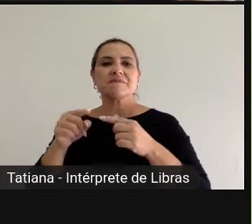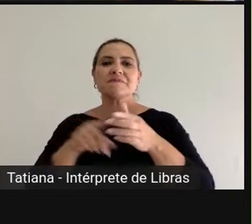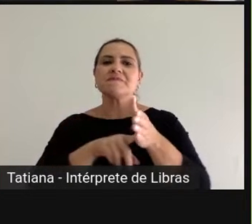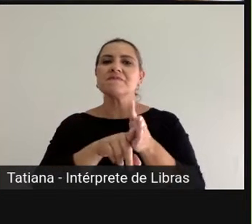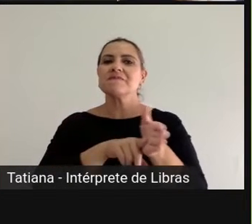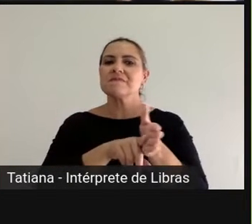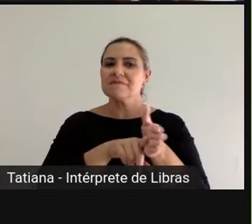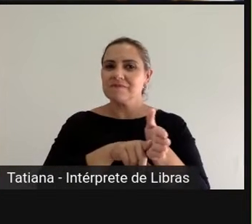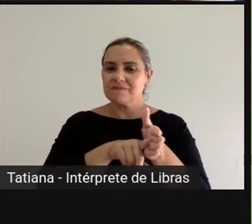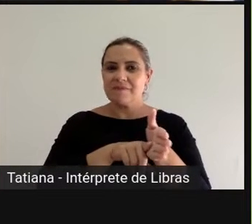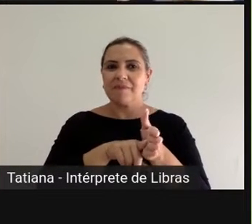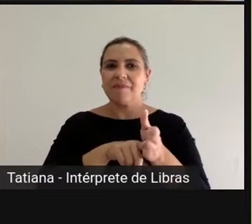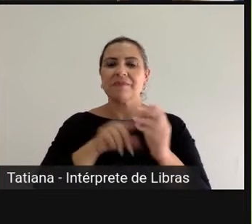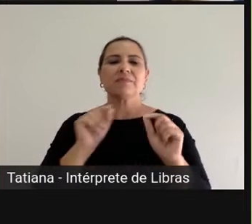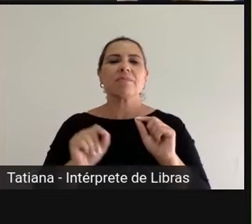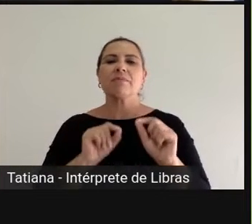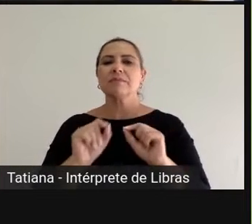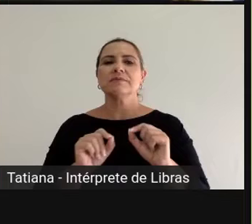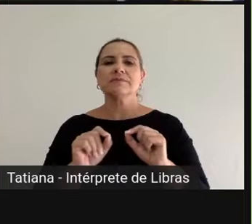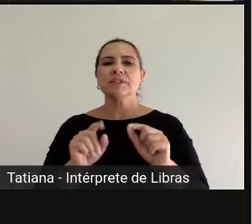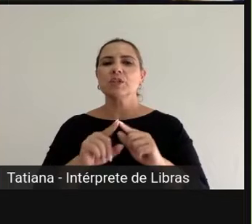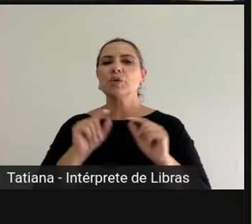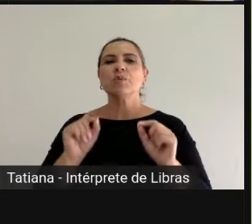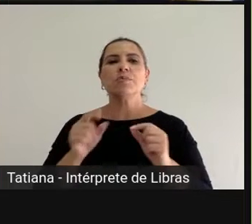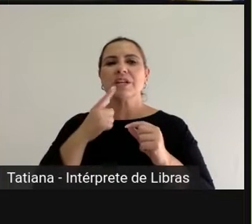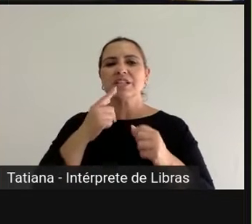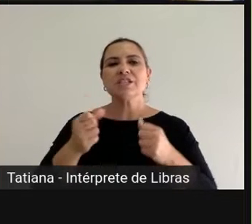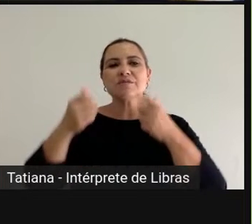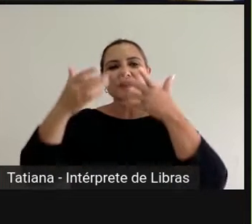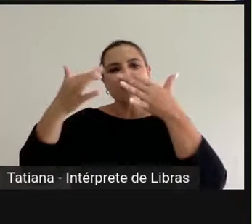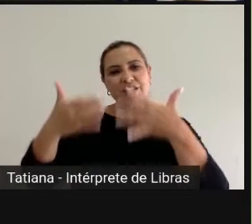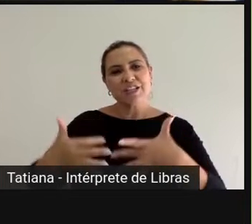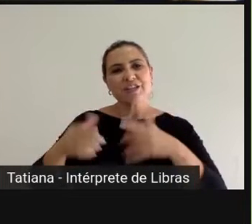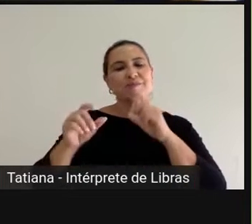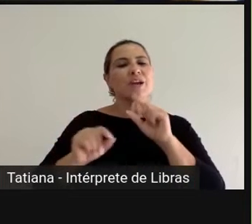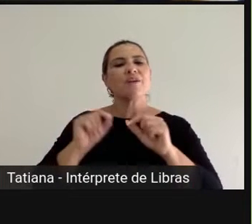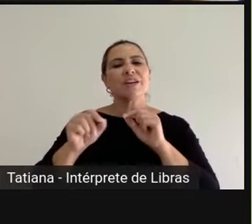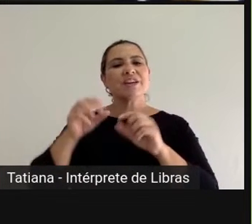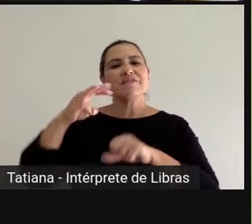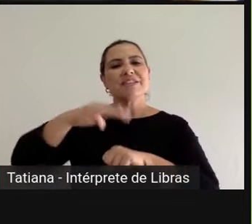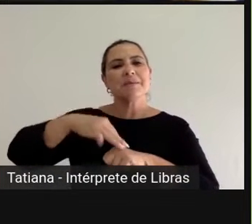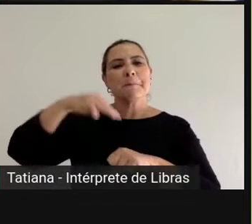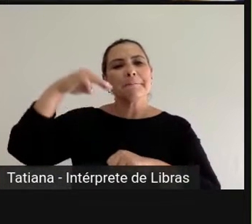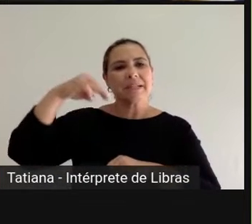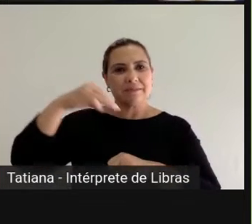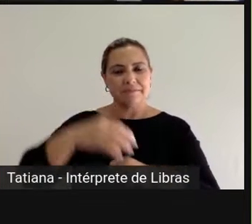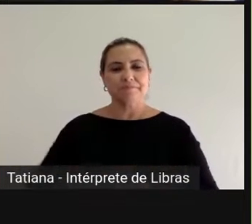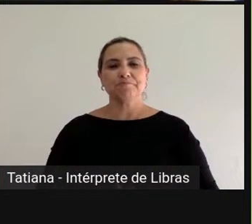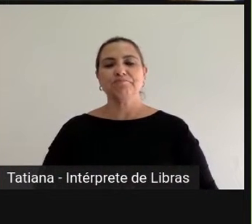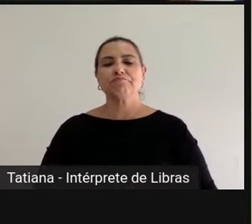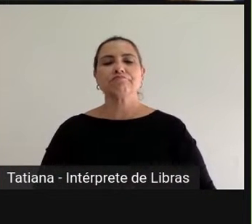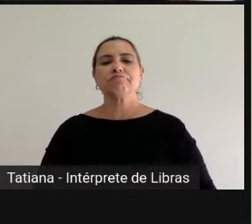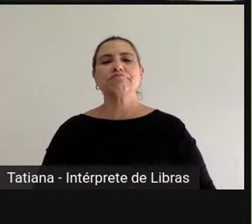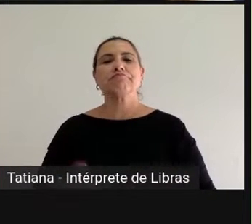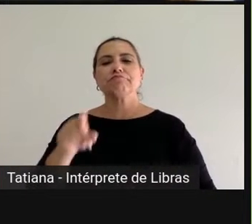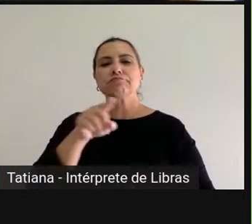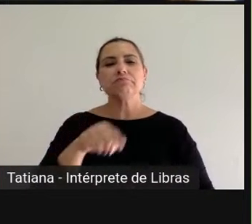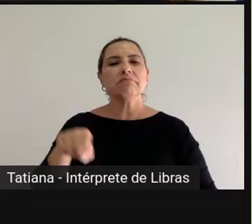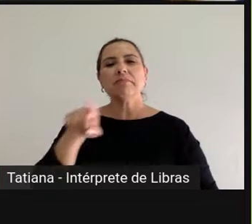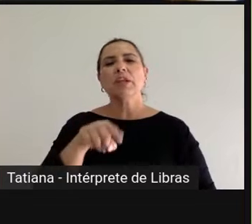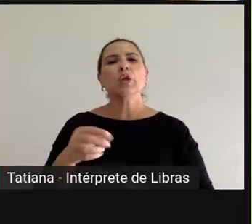um pedacinho, como se fosse um pedacinho do que será a minha dissertação de mestrado. A minha ideia é entender como que